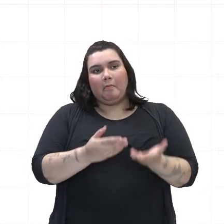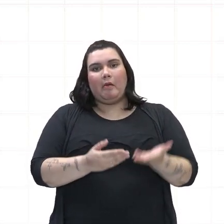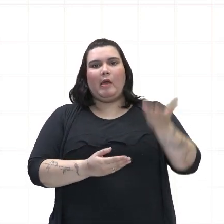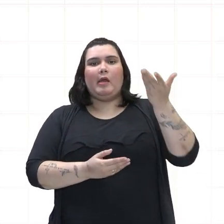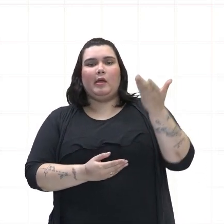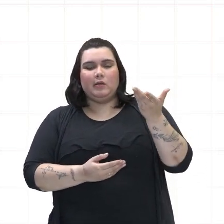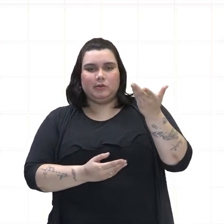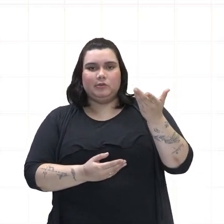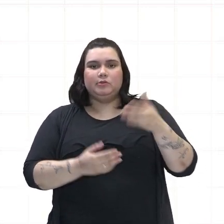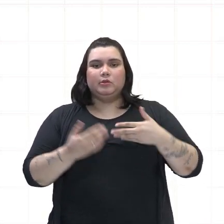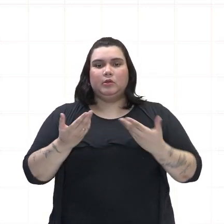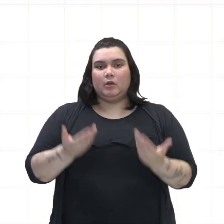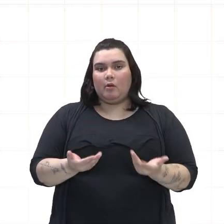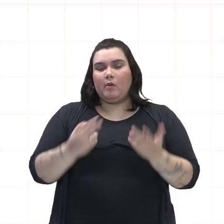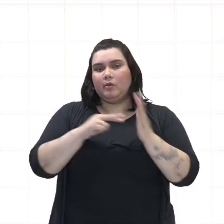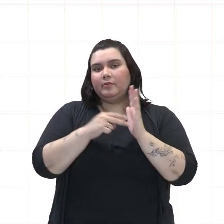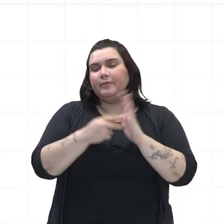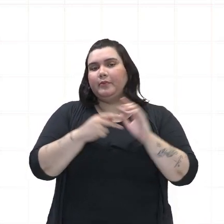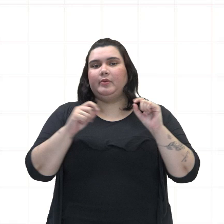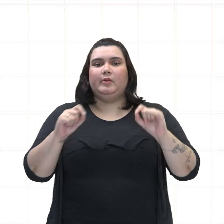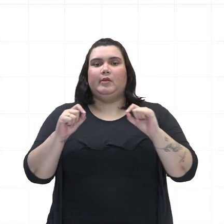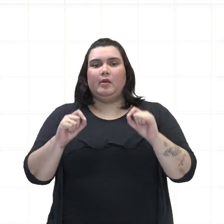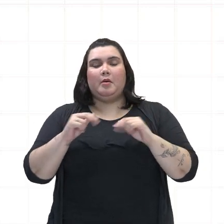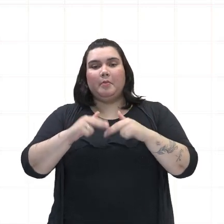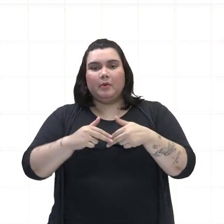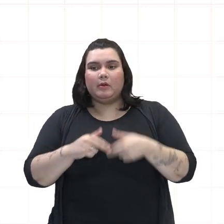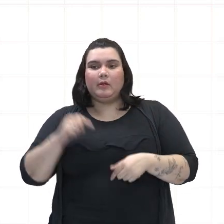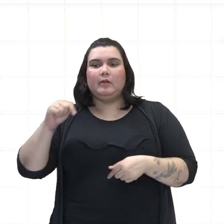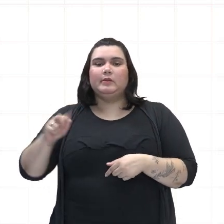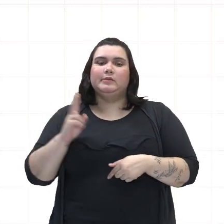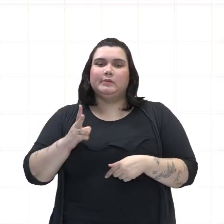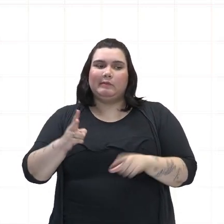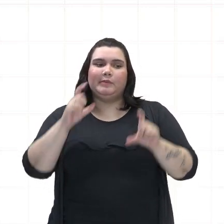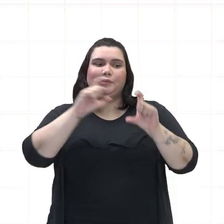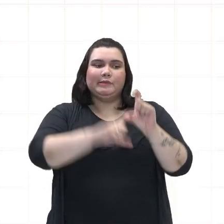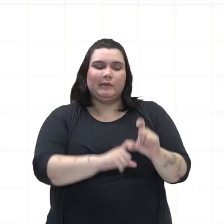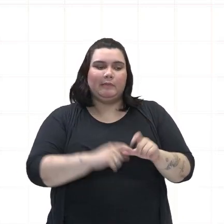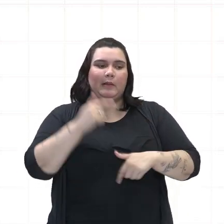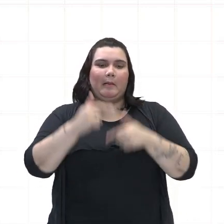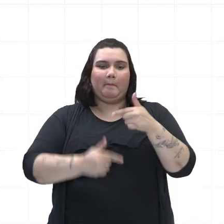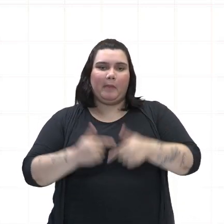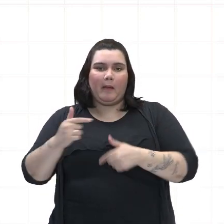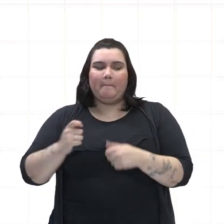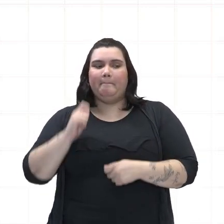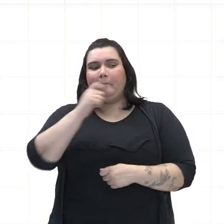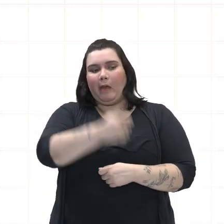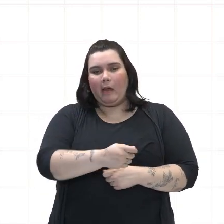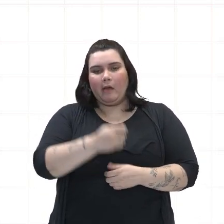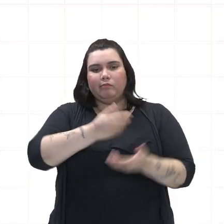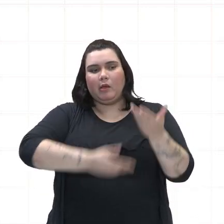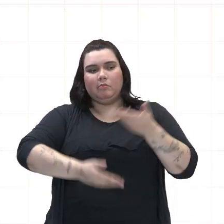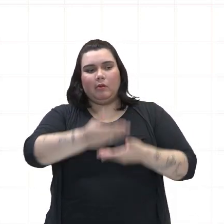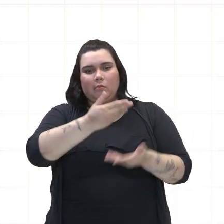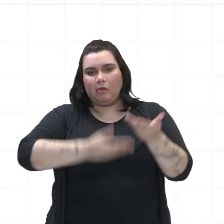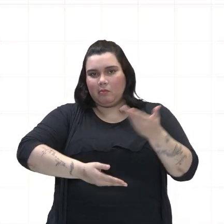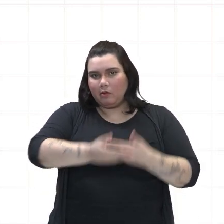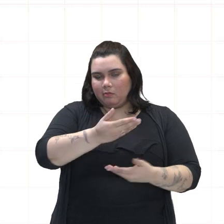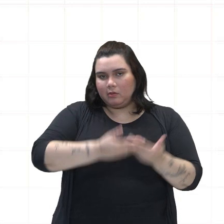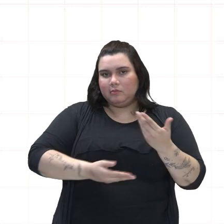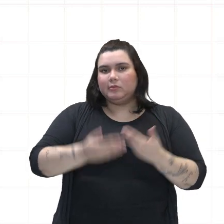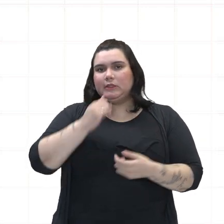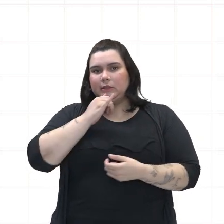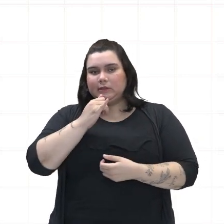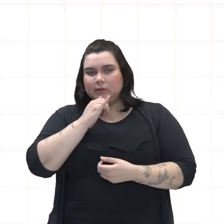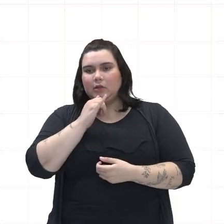que ele coletava. Então, por isso, ele estava sempre endividado com o seu patrão, porque ele deixava uma quantidade lá para